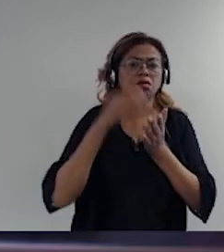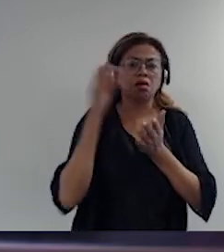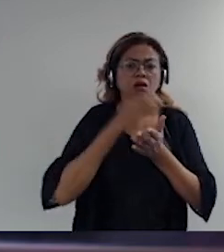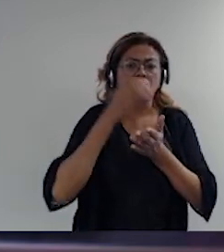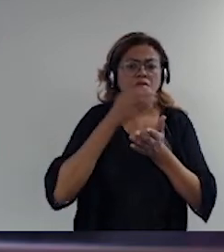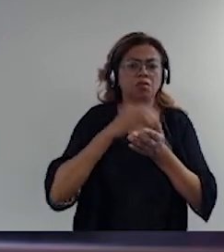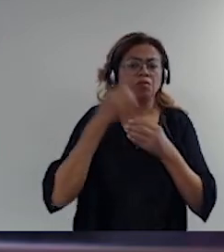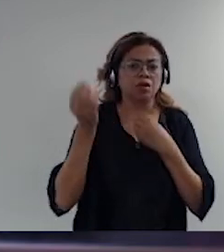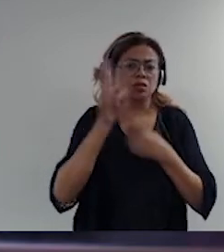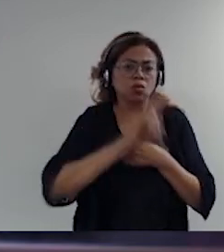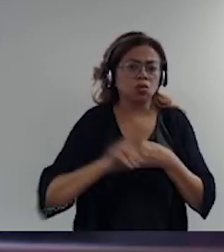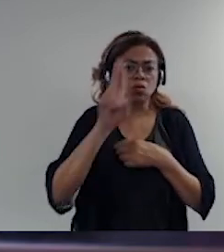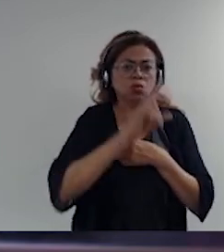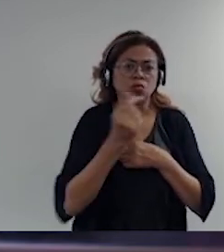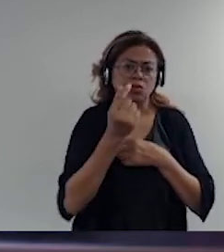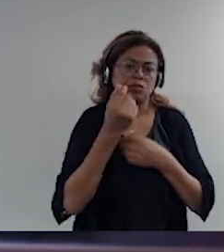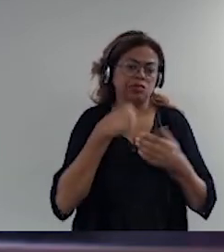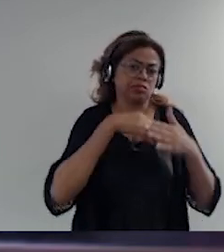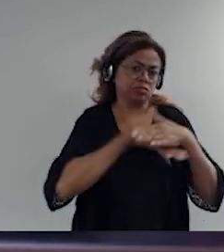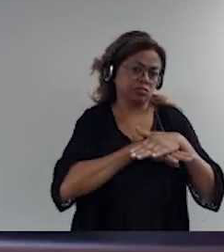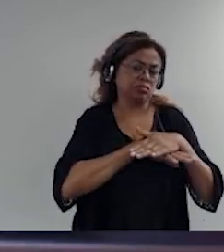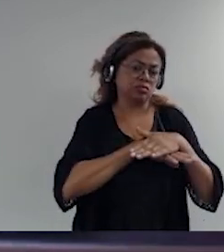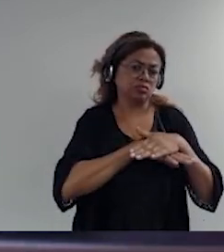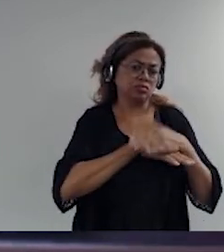gente usaria esse dinheiro.